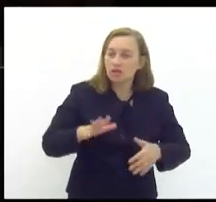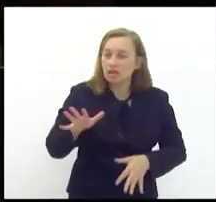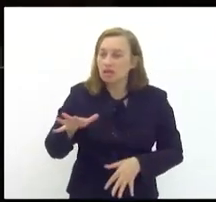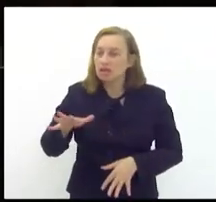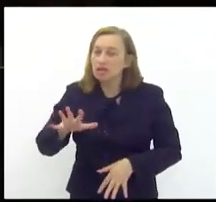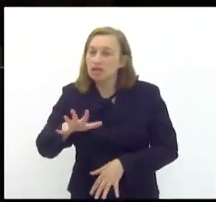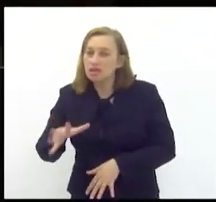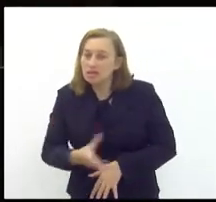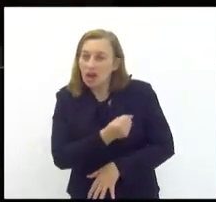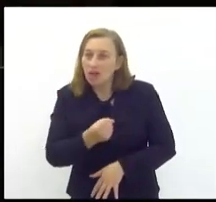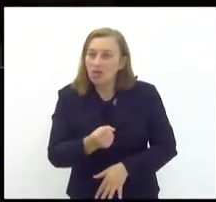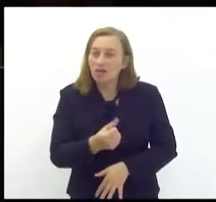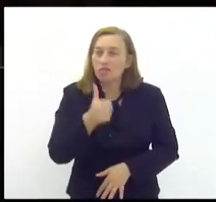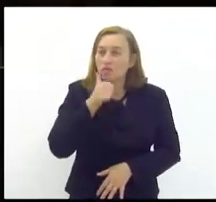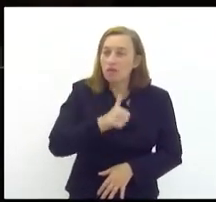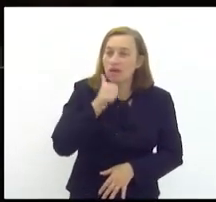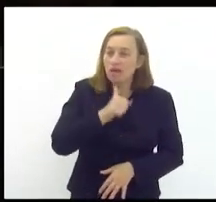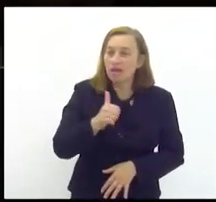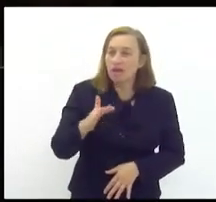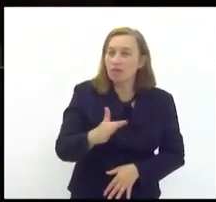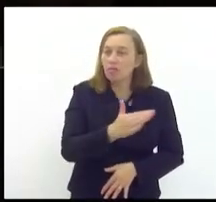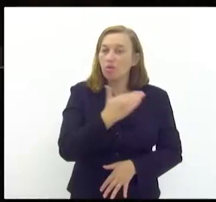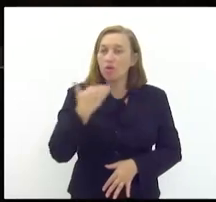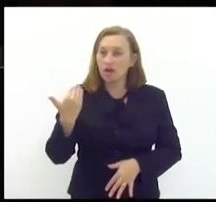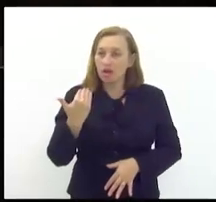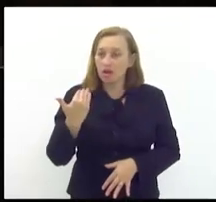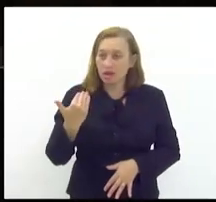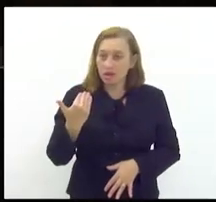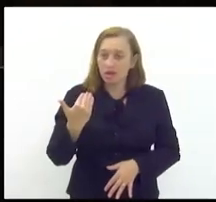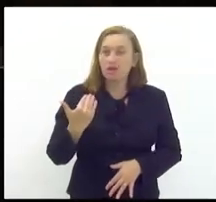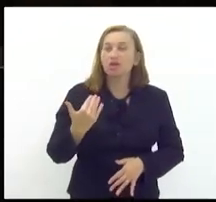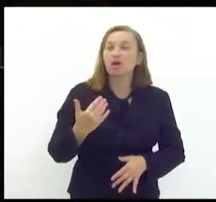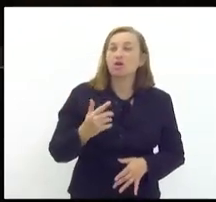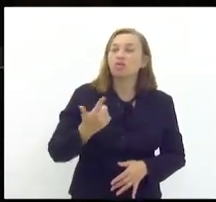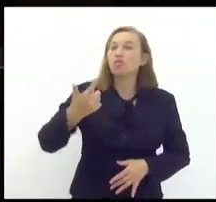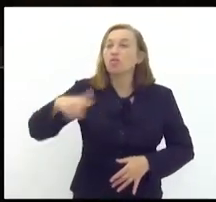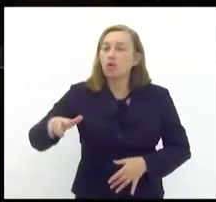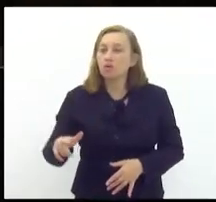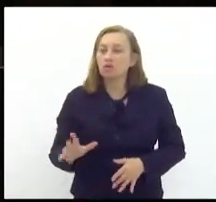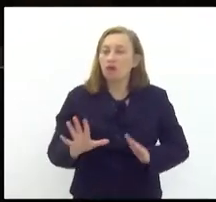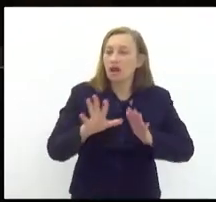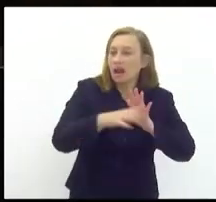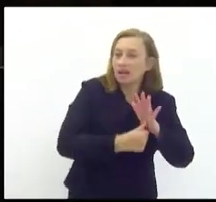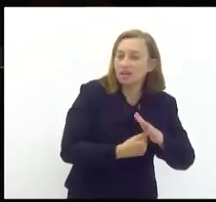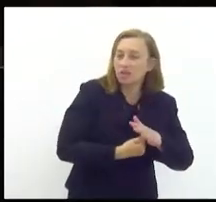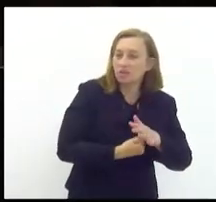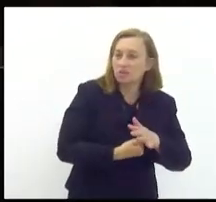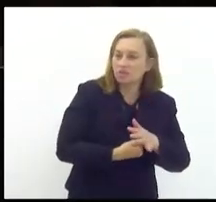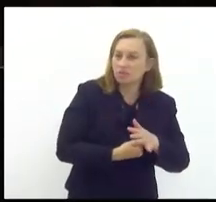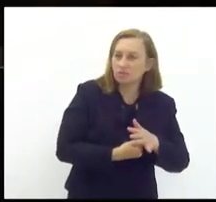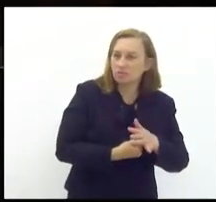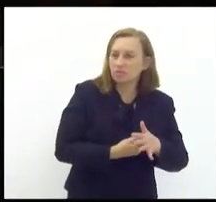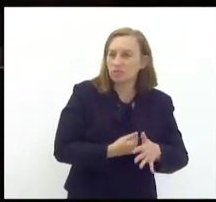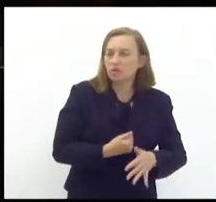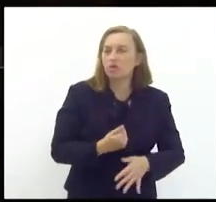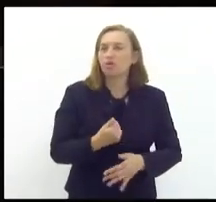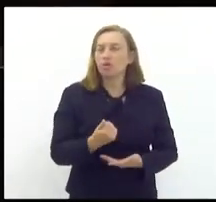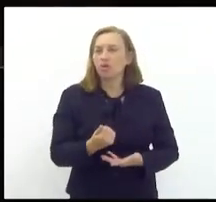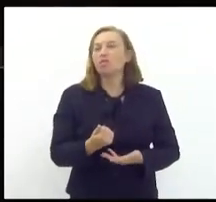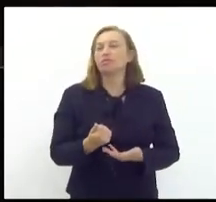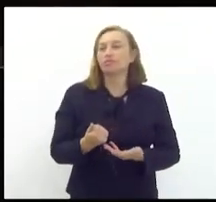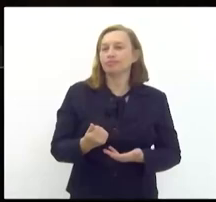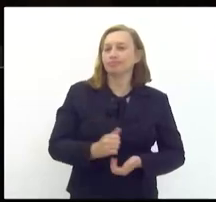que seria julgada morta pelo tribunal de Noah Onde fica o outro Minha Casa Minha Vida ladrões volta invadir furtar a residências no bairro do